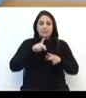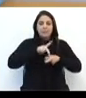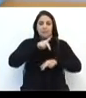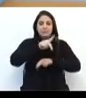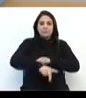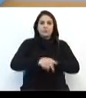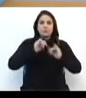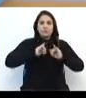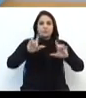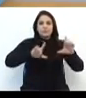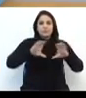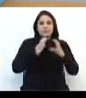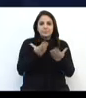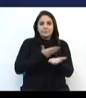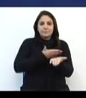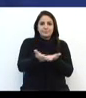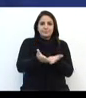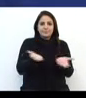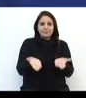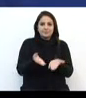da Câmara já está no ar.